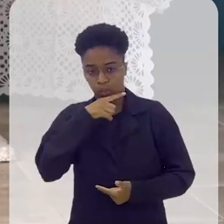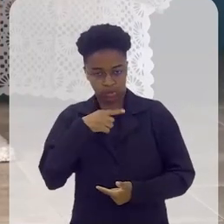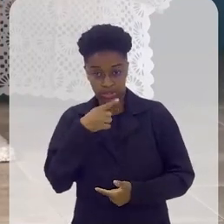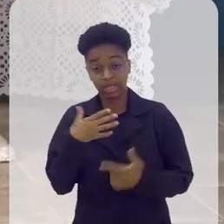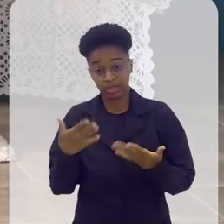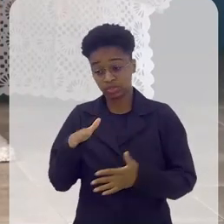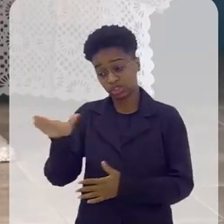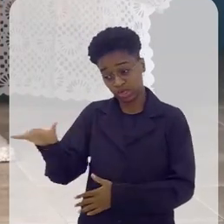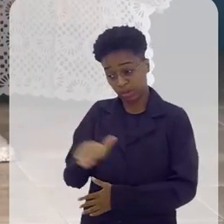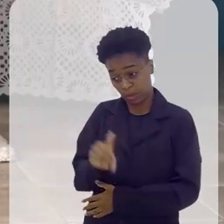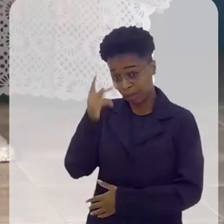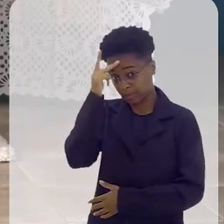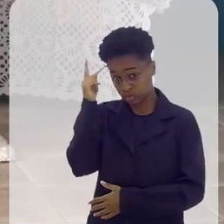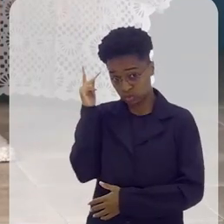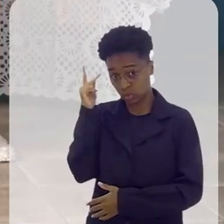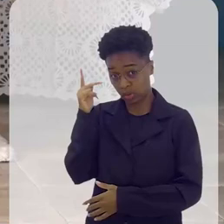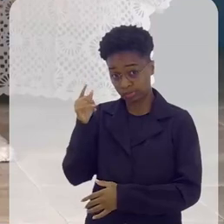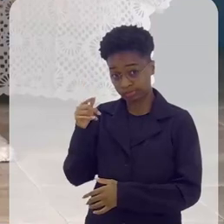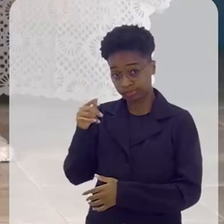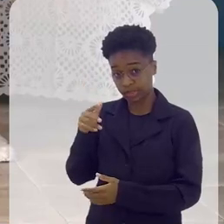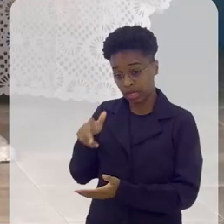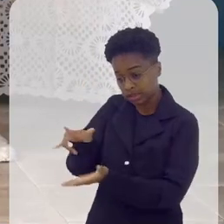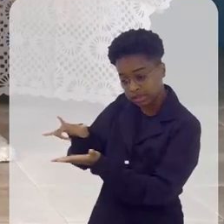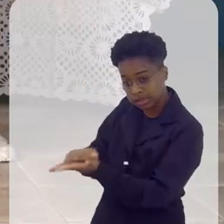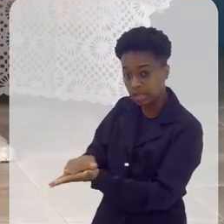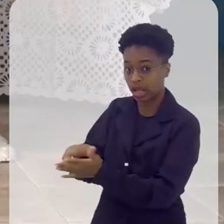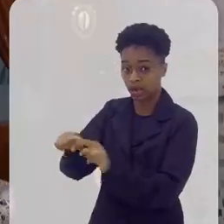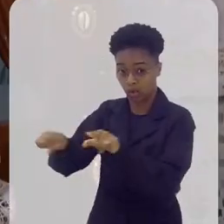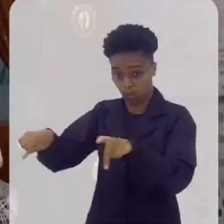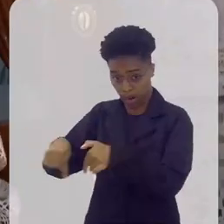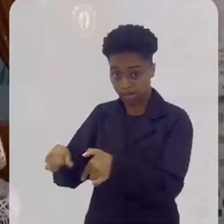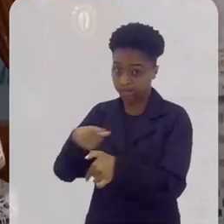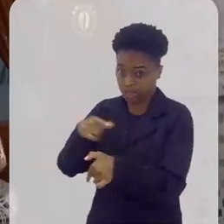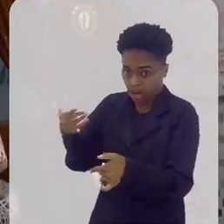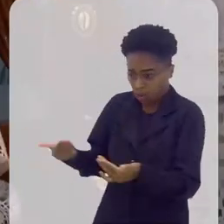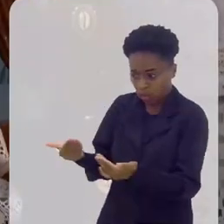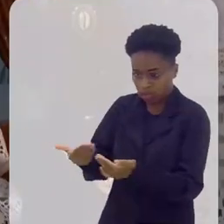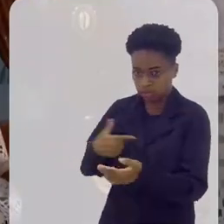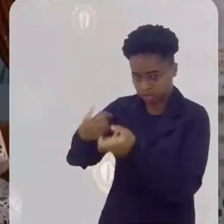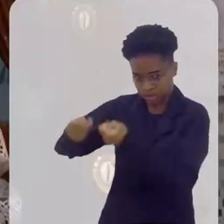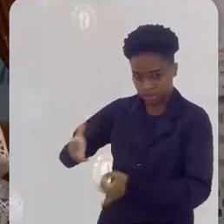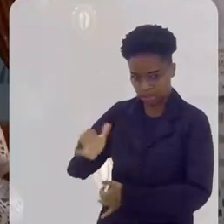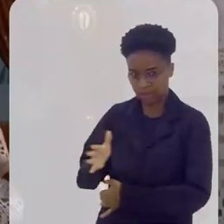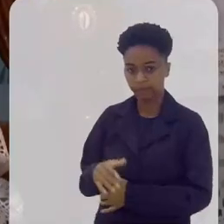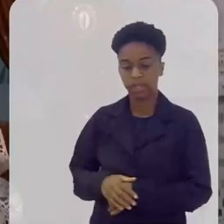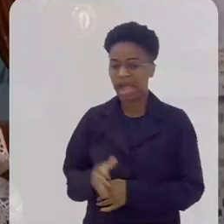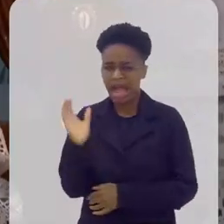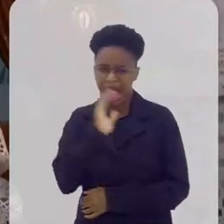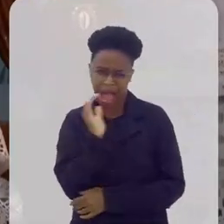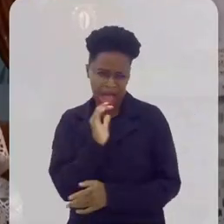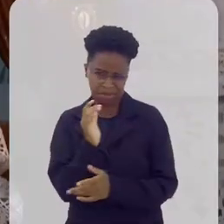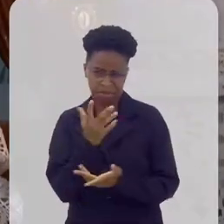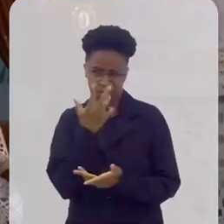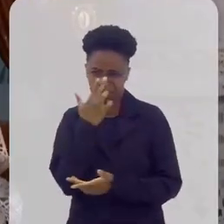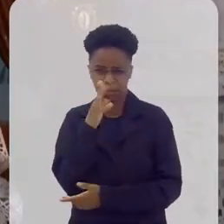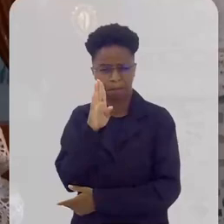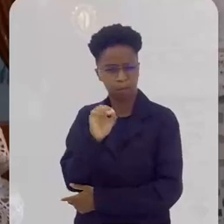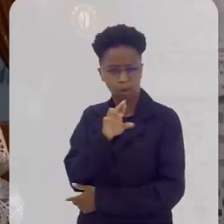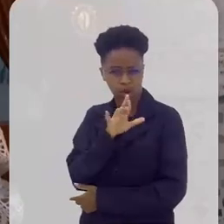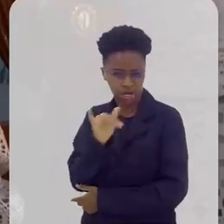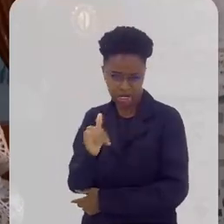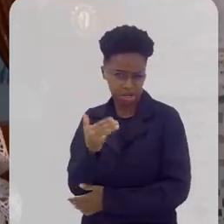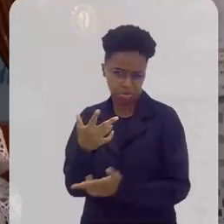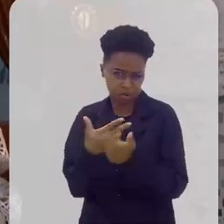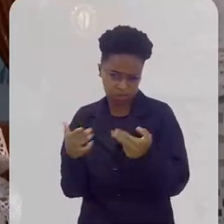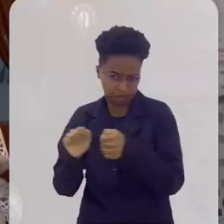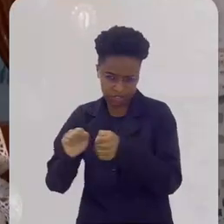neste quarto, que hoje está o meu santo vivendo. Então, foi aquilo muito rápido, uma espécie de moria,